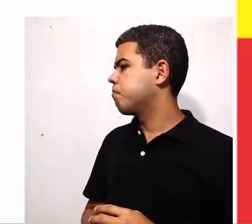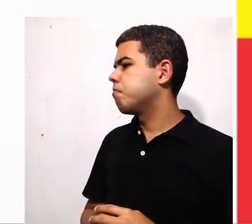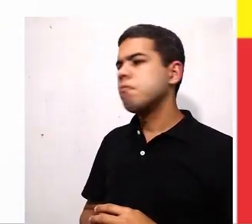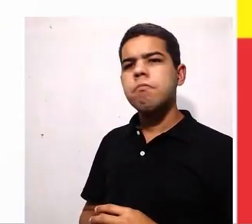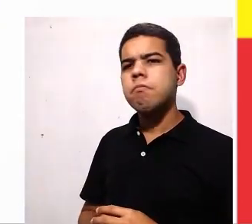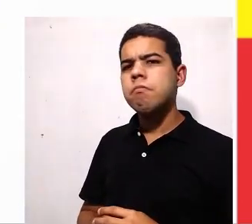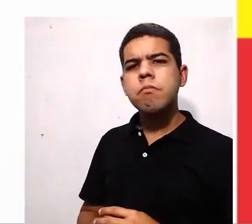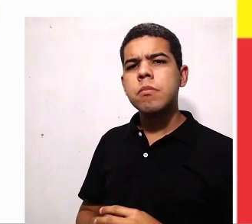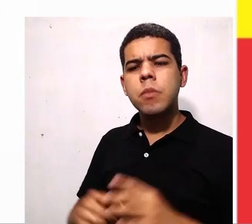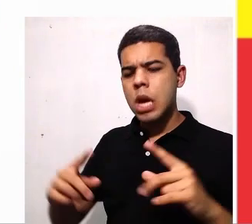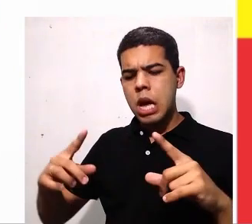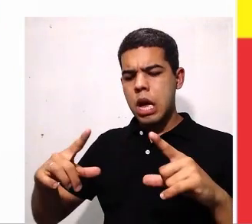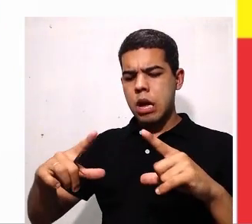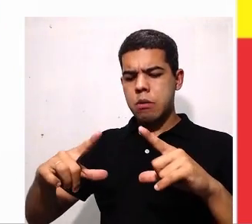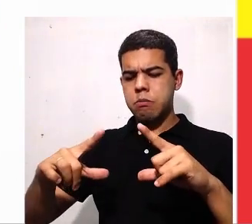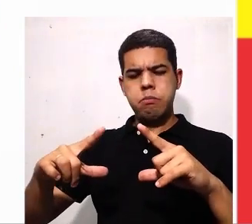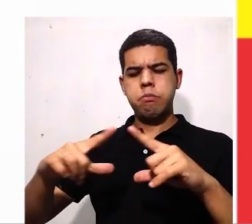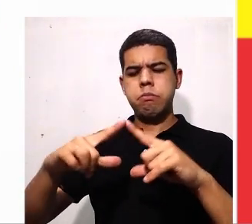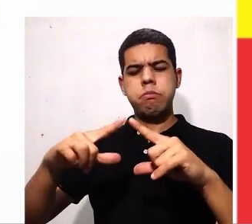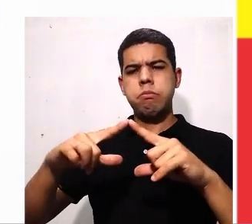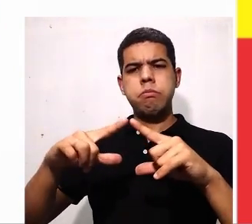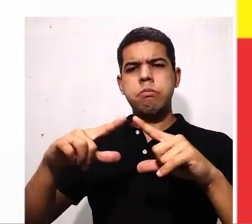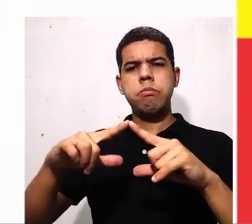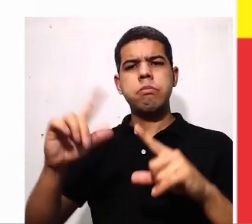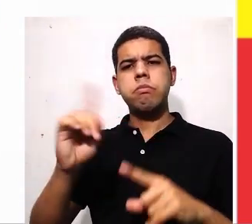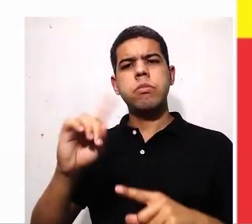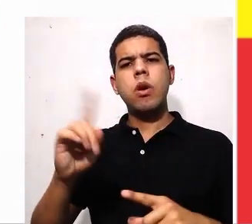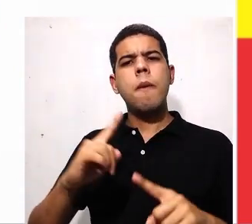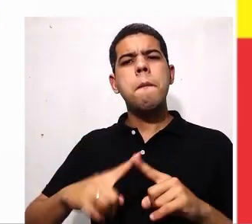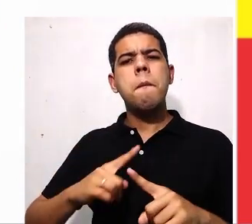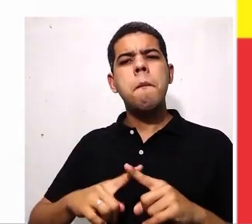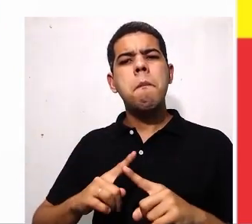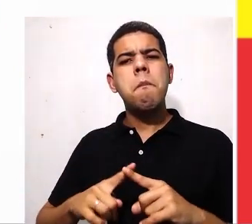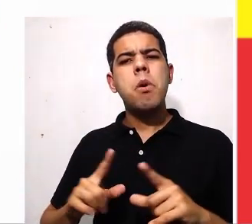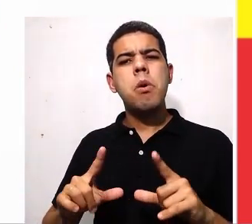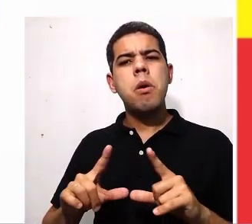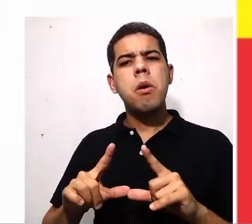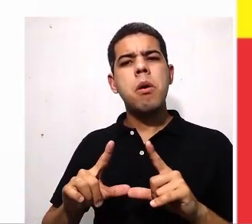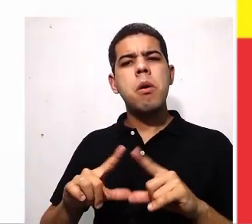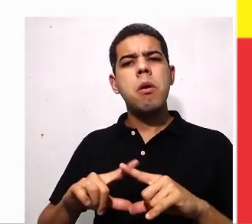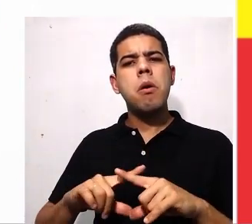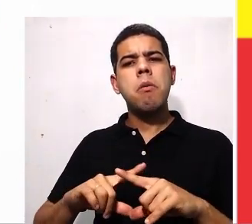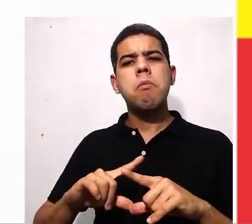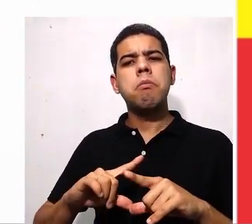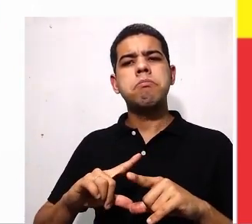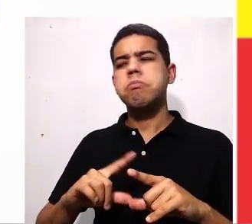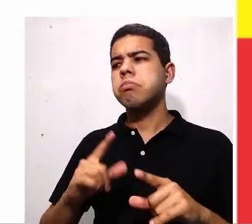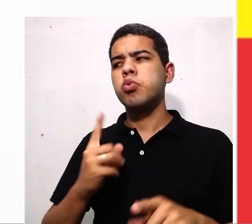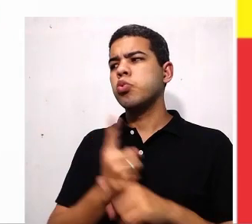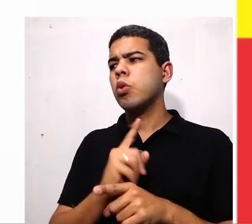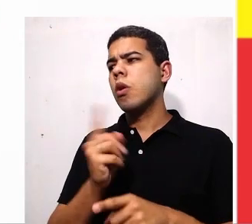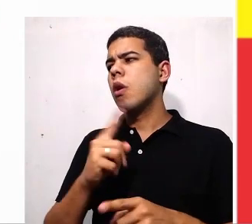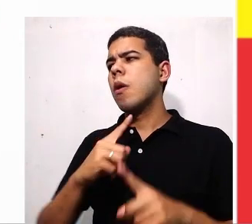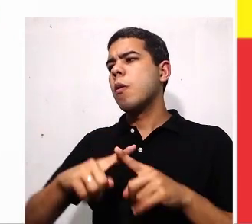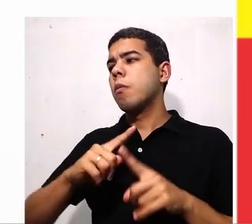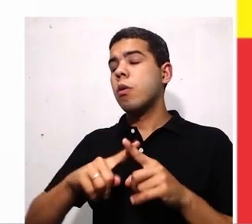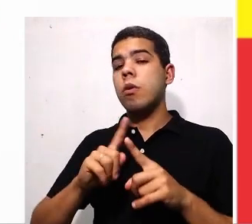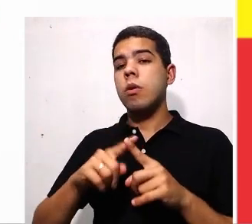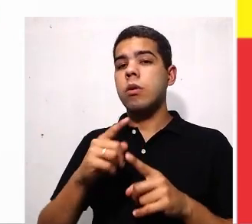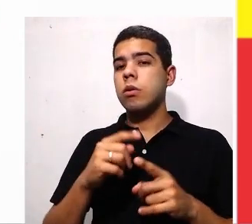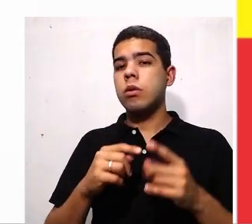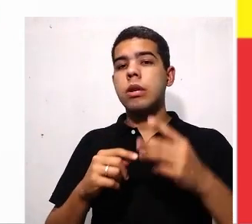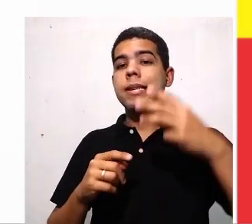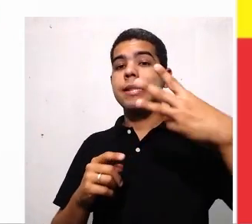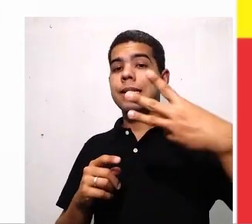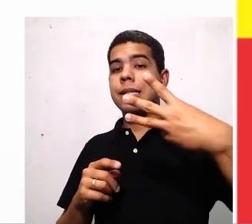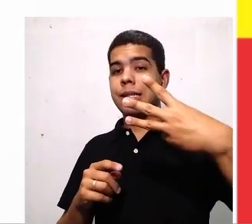eu vou pegar, somar os outros dois. 6 mais 2, que vai dar 3 é menor que 8. Beleza. E 2 é menor que